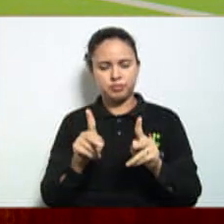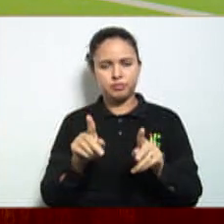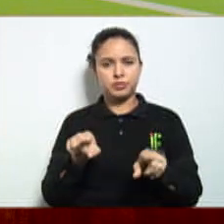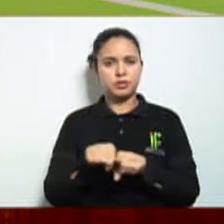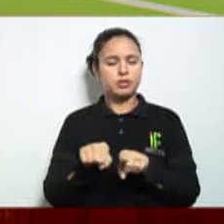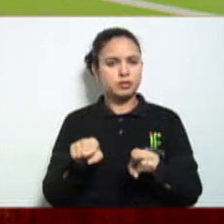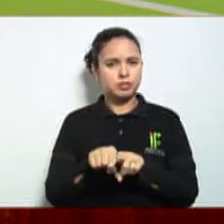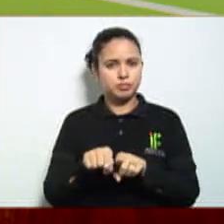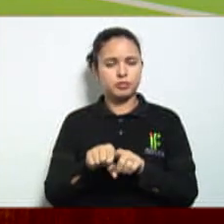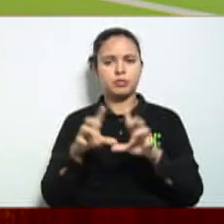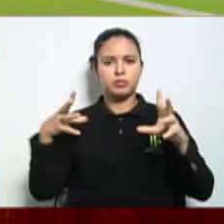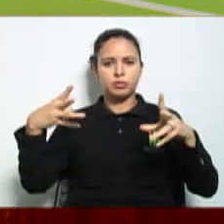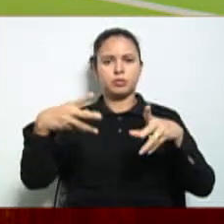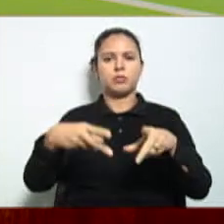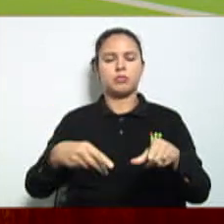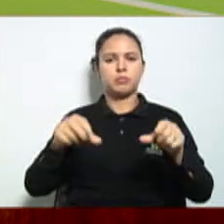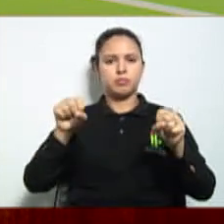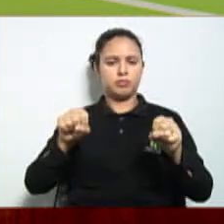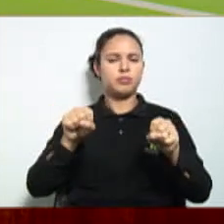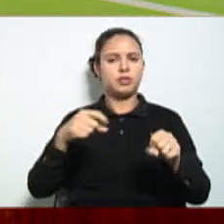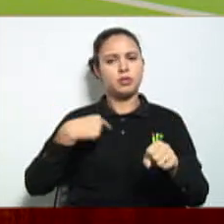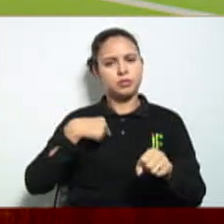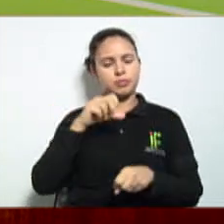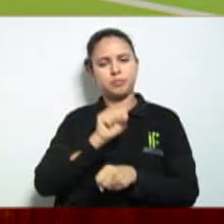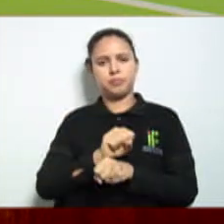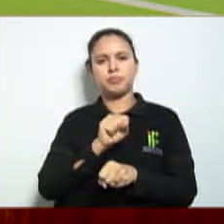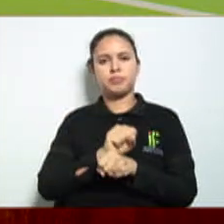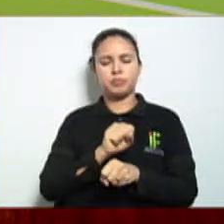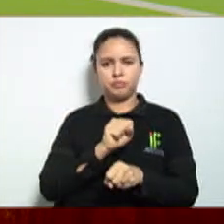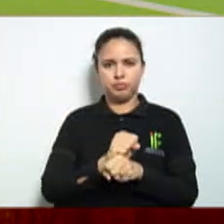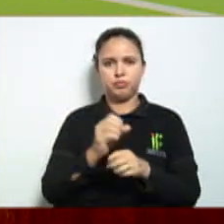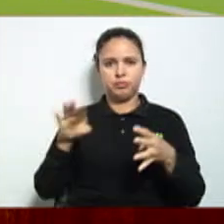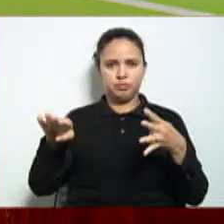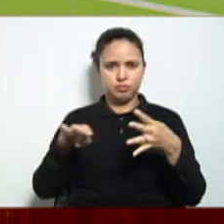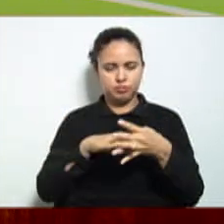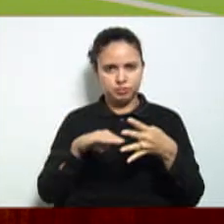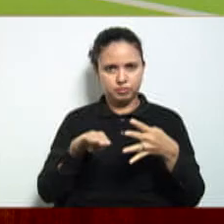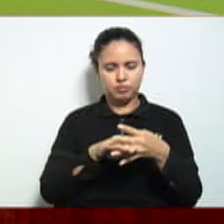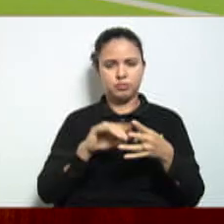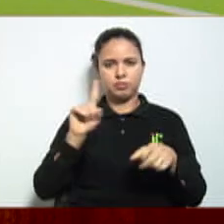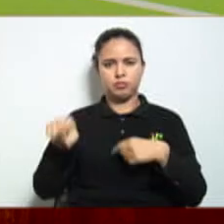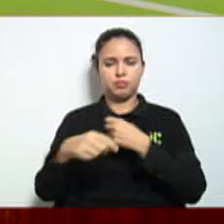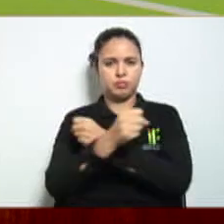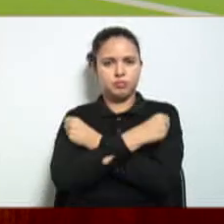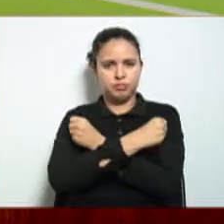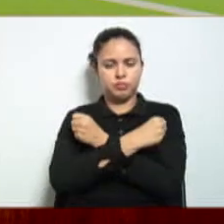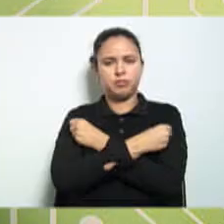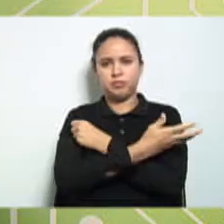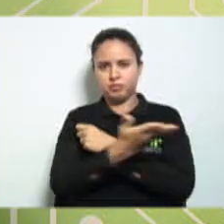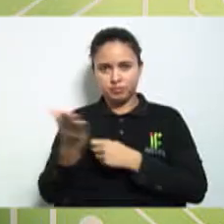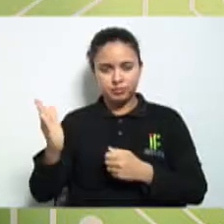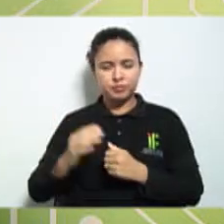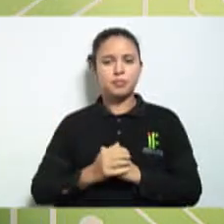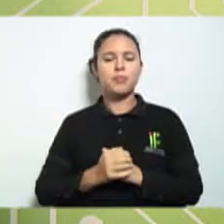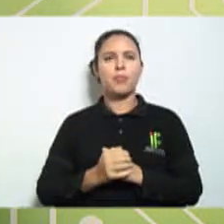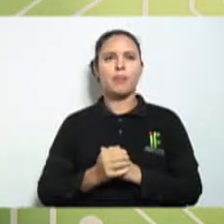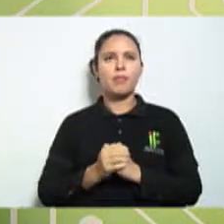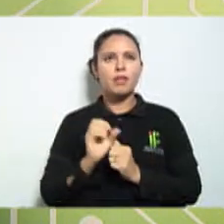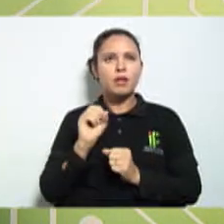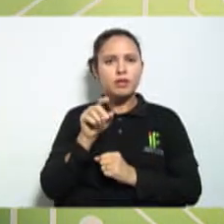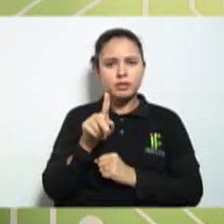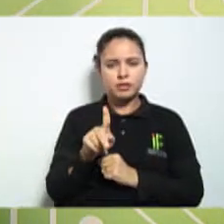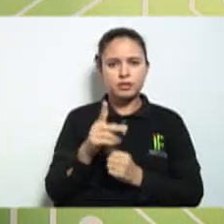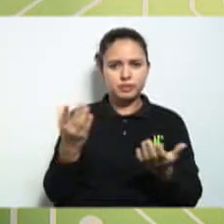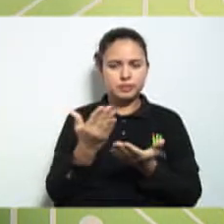tenha a participação de todos, tá? Fico aqui aguardando para no nosso intervalo mandar os abraços. Ok, então